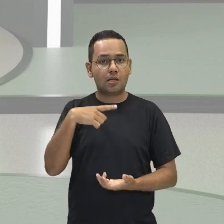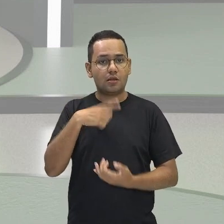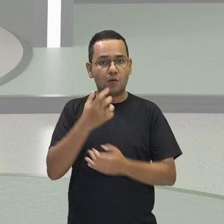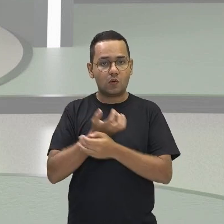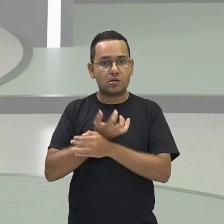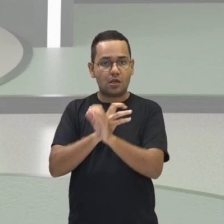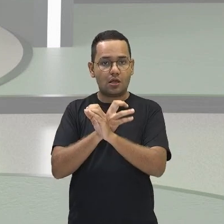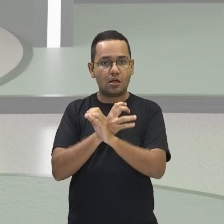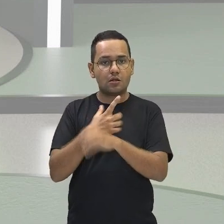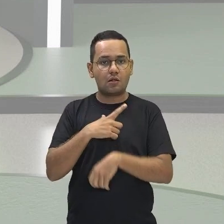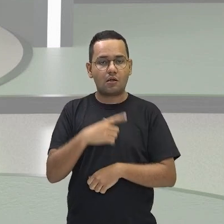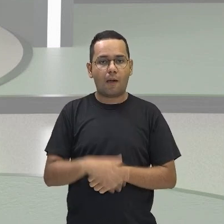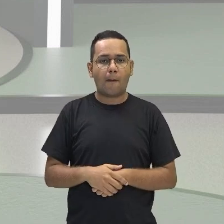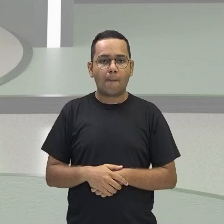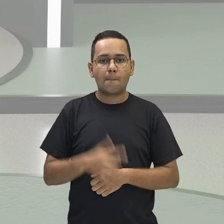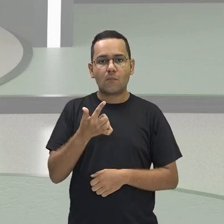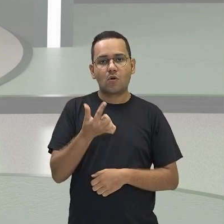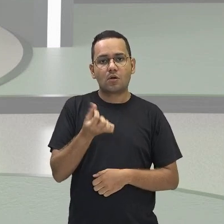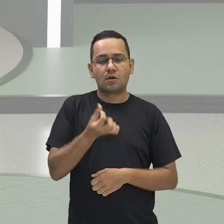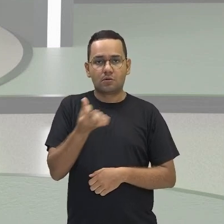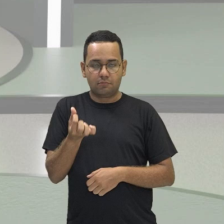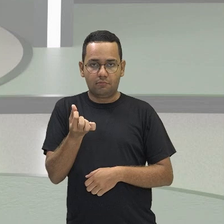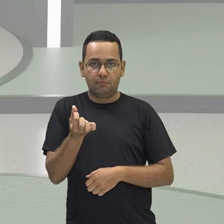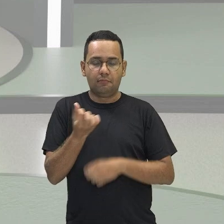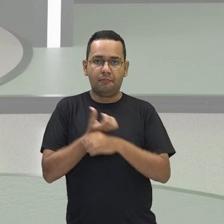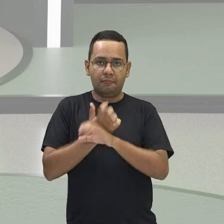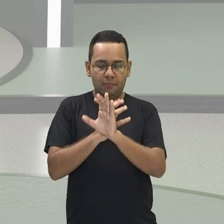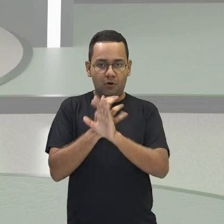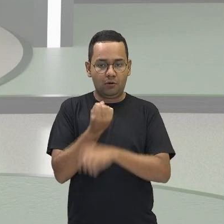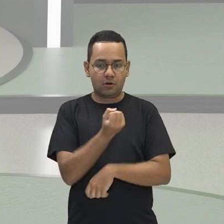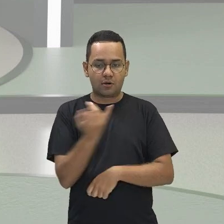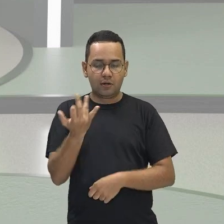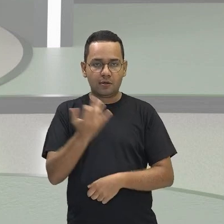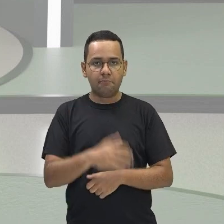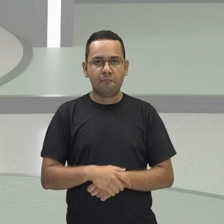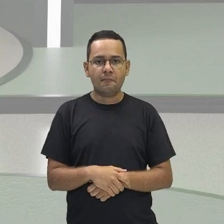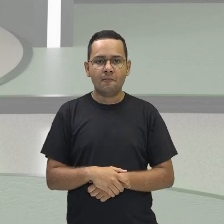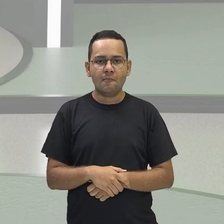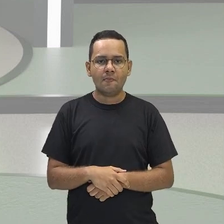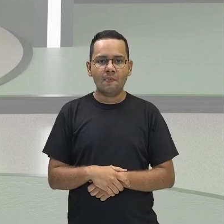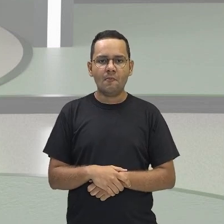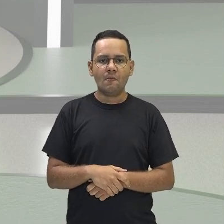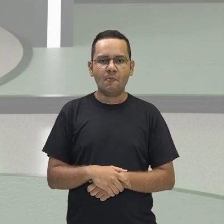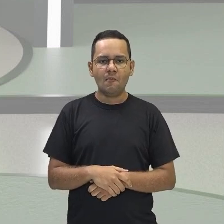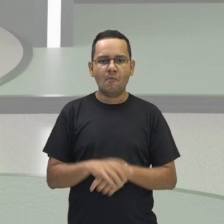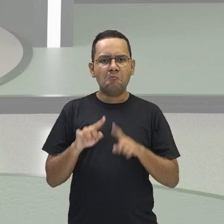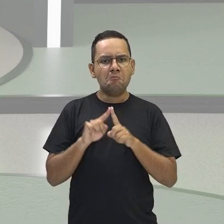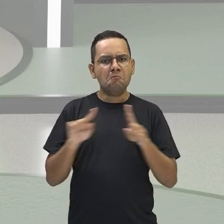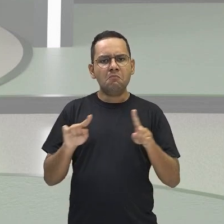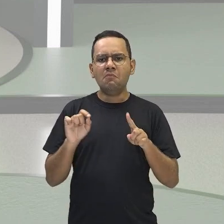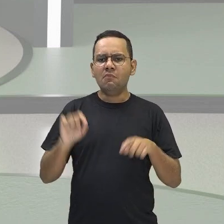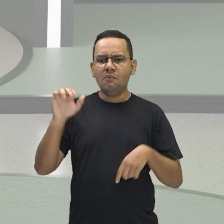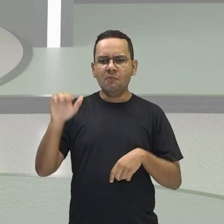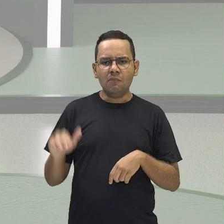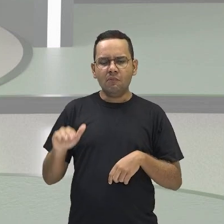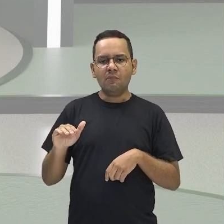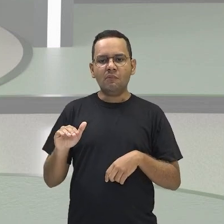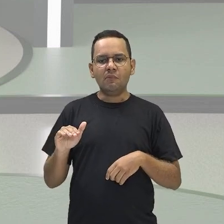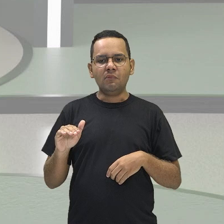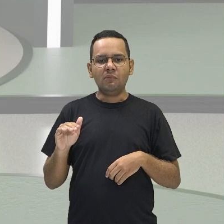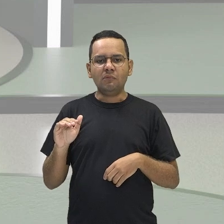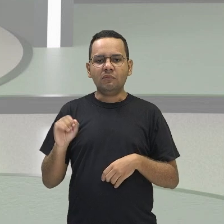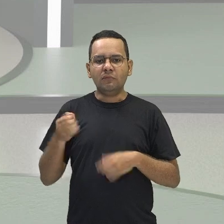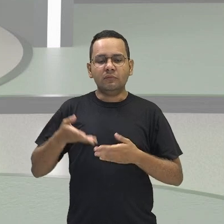formado por 206 ossos. Contudo, uma criança, ao